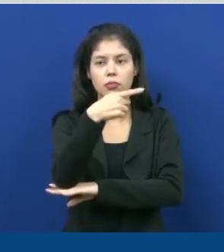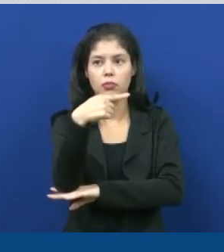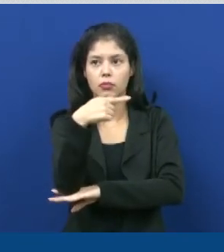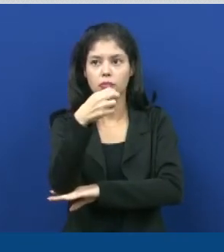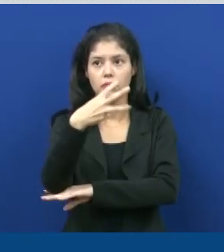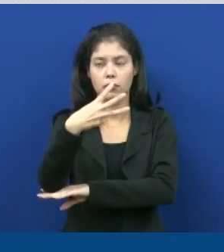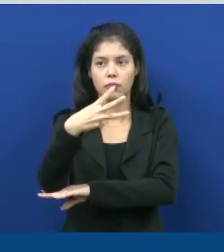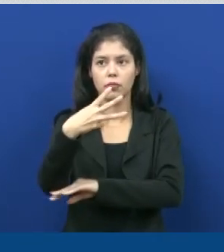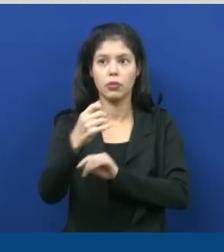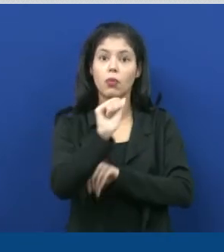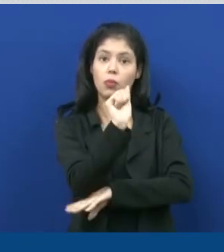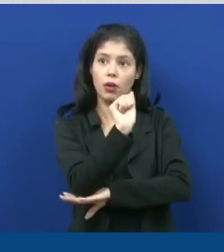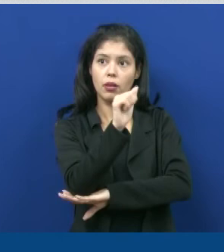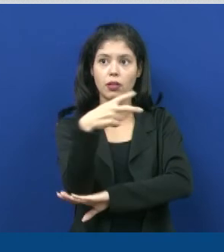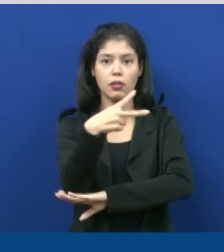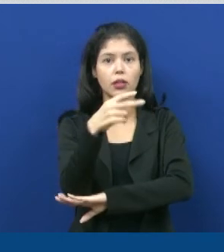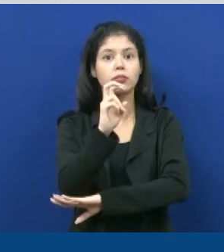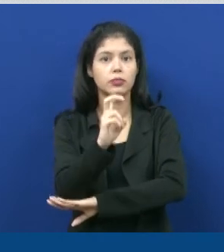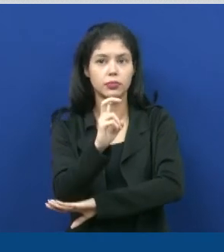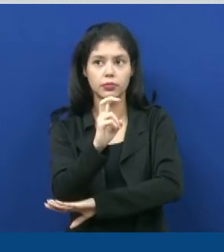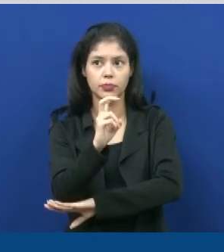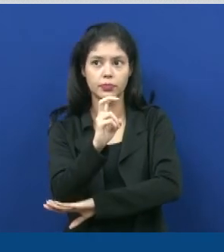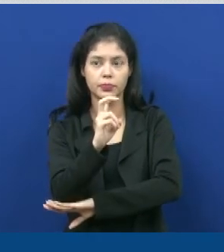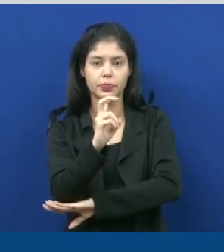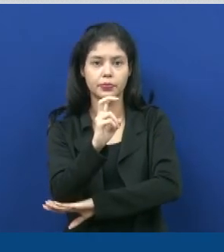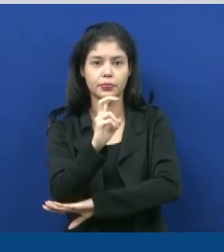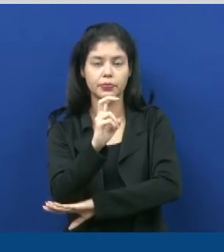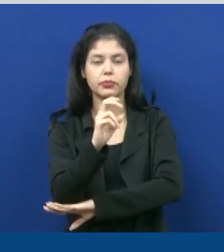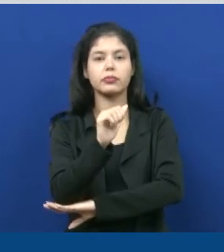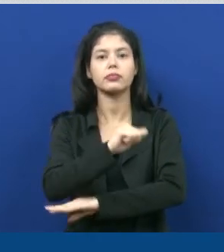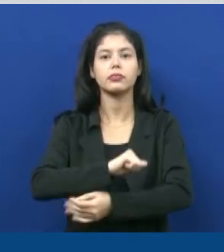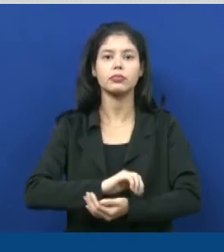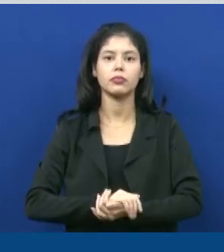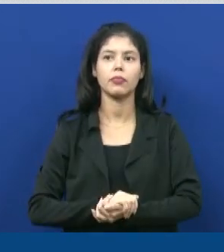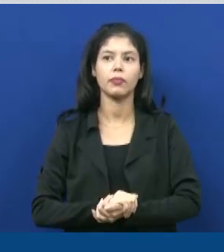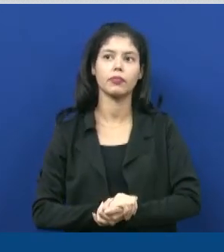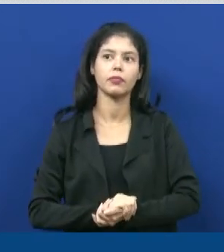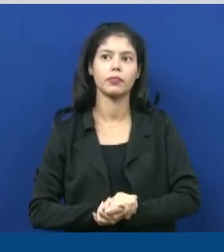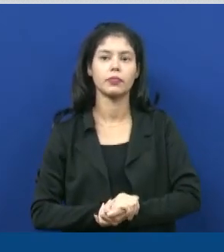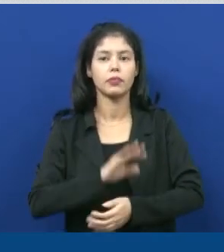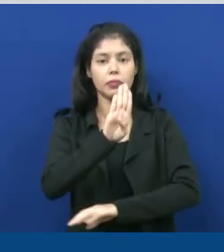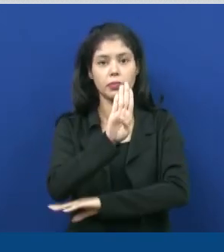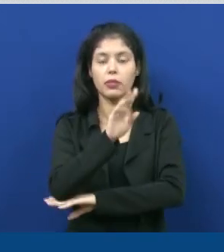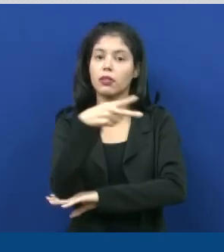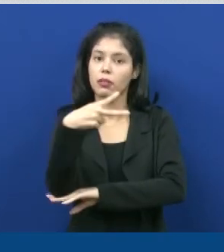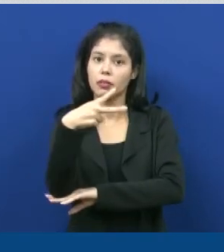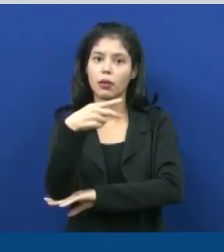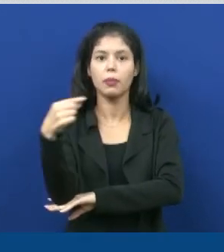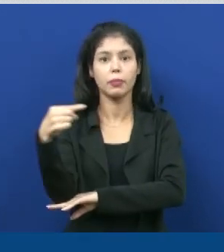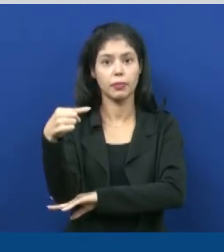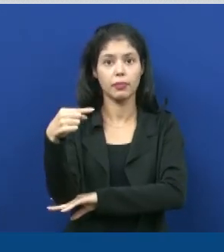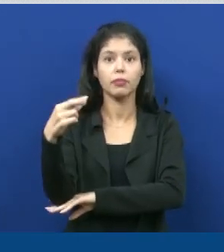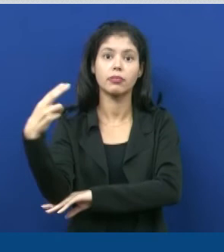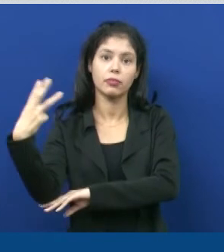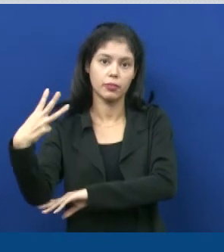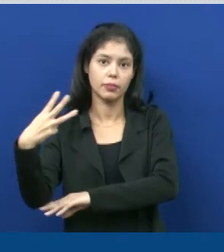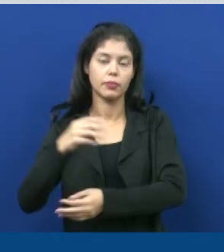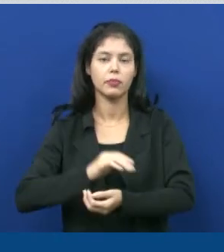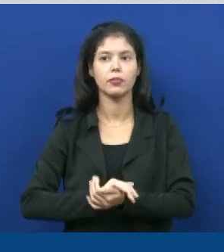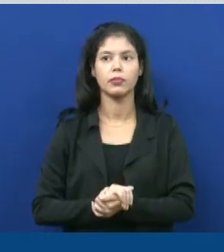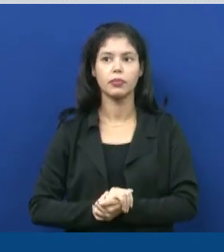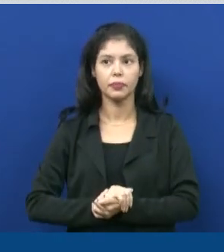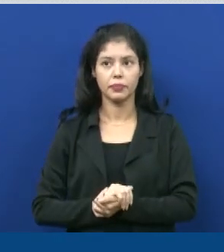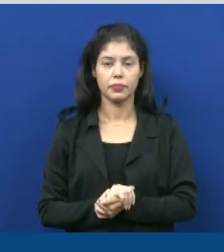menos 3. O termo a aqui é tudo que multiplica x. No caso aqui, a igual a 5. E o b é o termo independente, que é menos